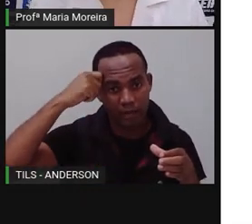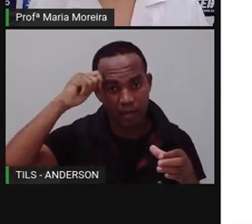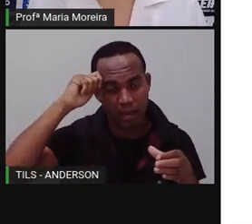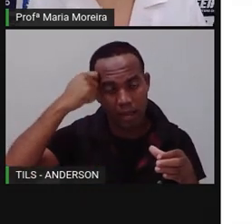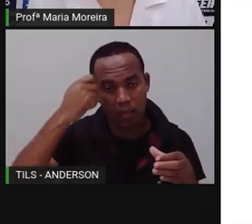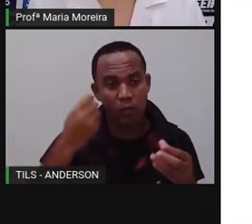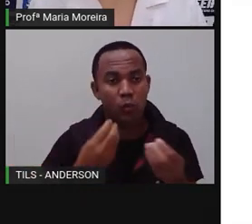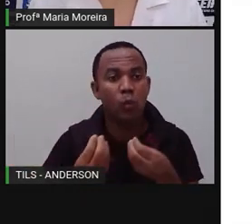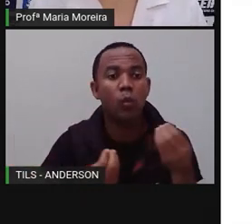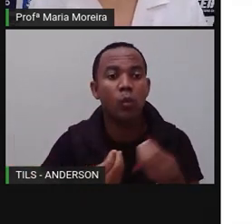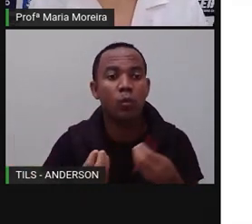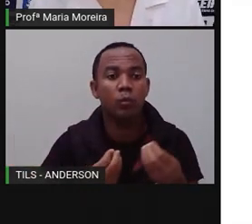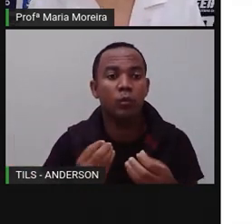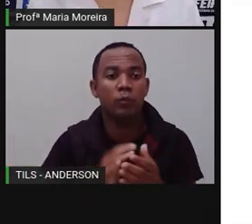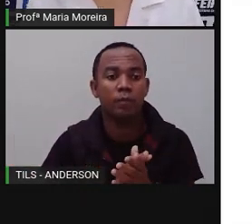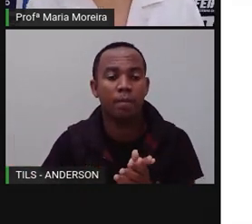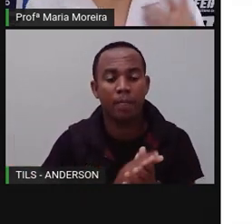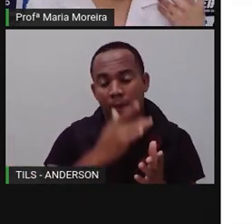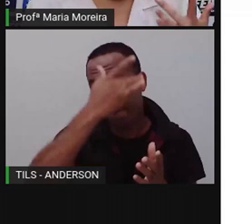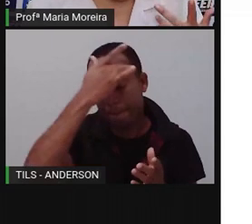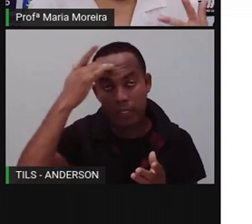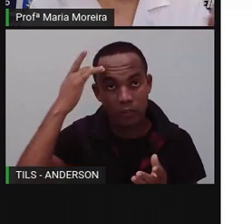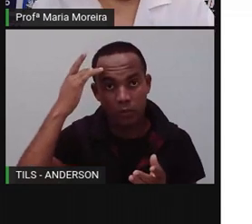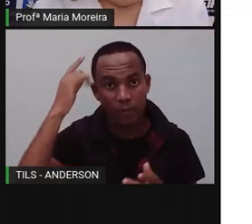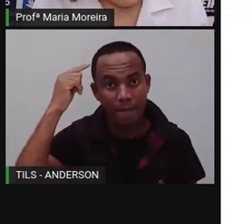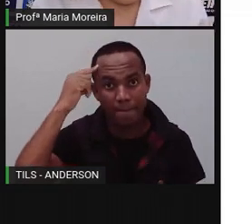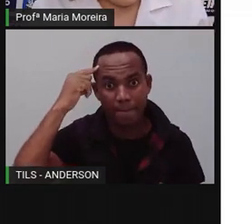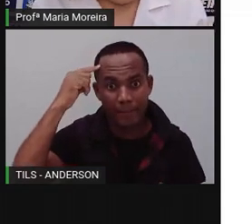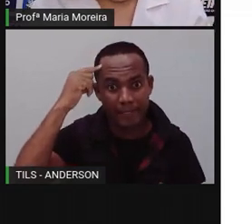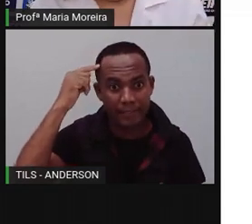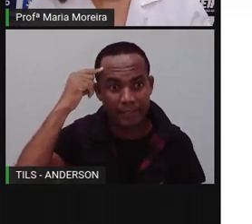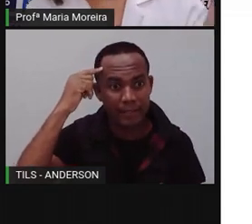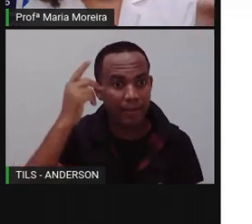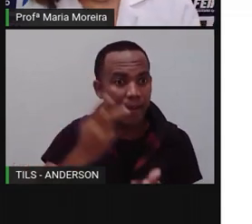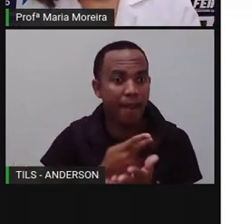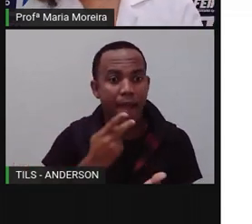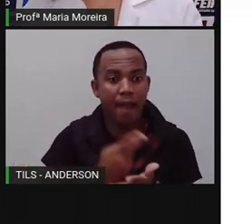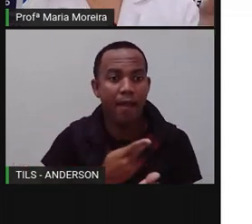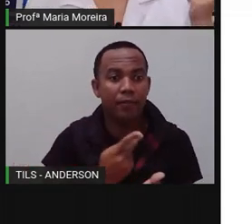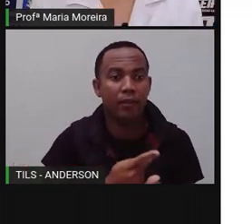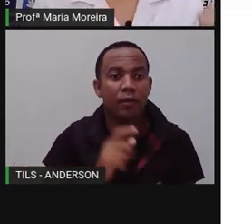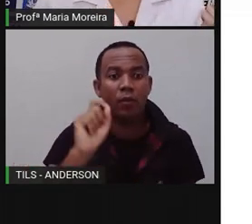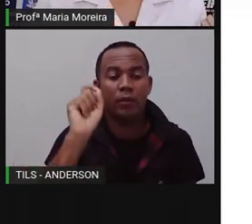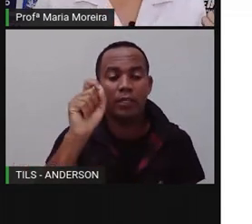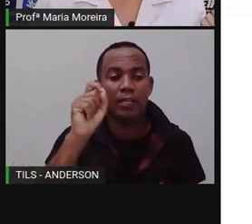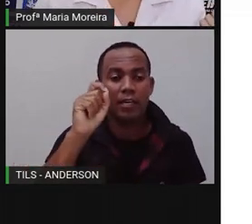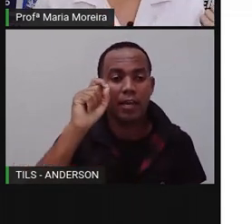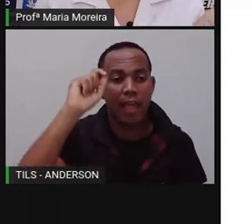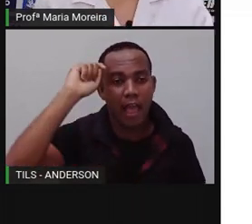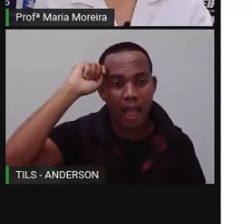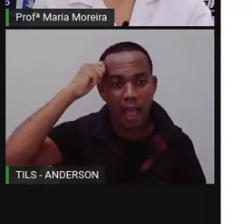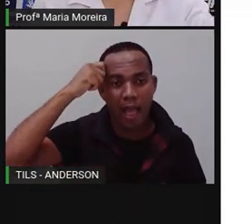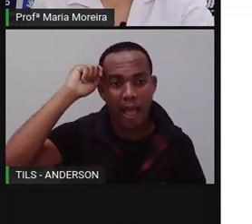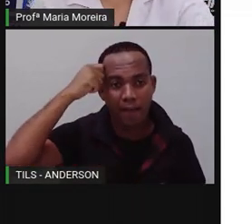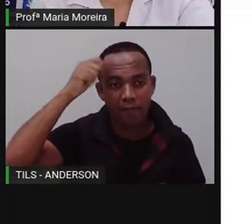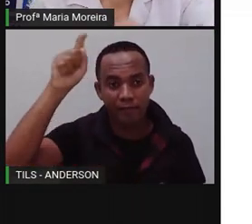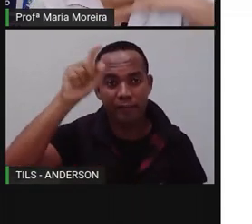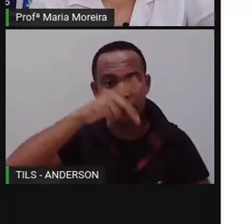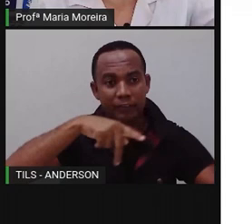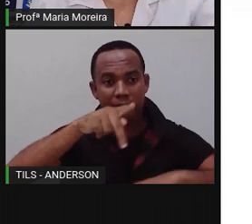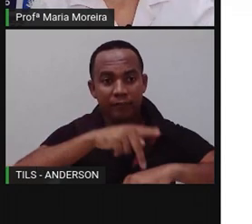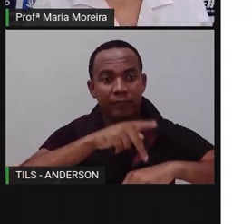África. Automaticamente, algumas pessoas pensam, e pensam errado, que a África, ela é um país. Na verdade, eu estou falando